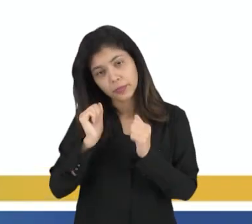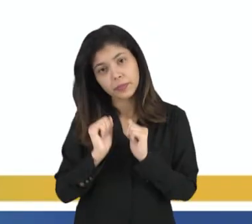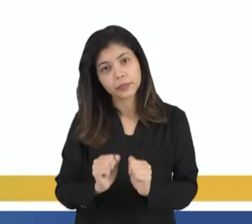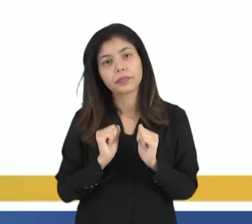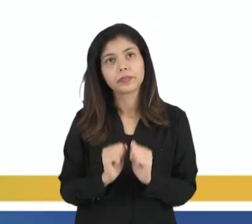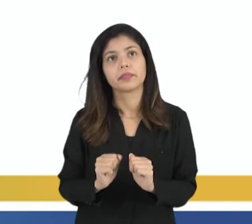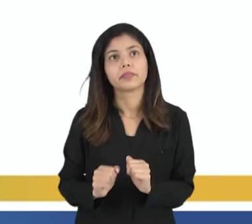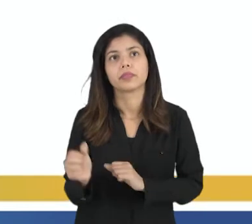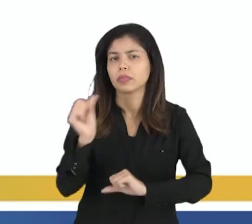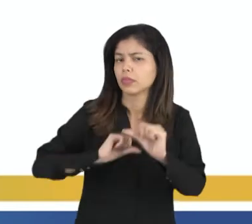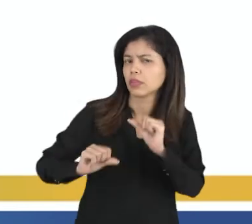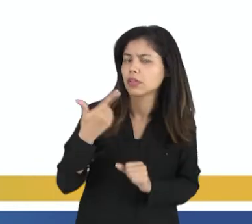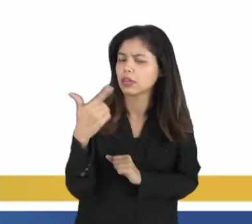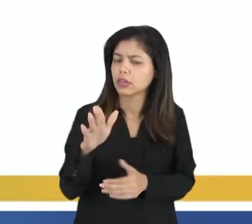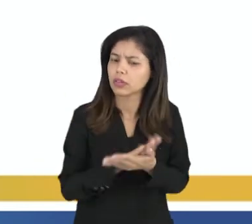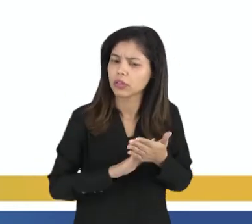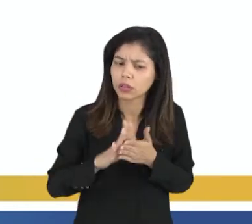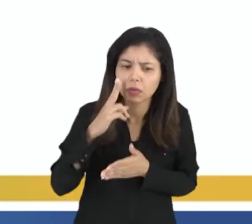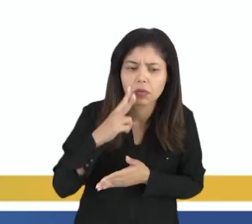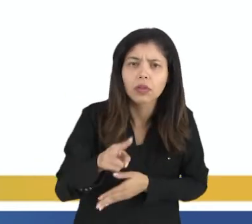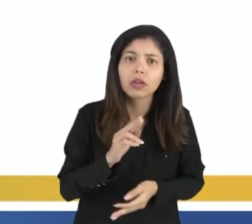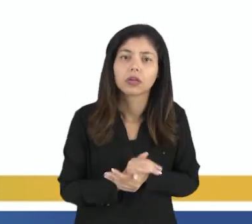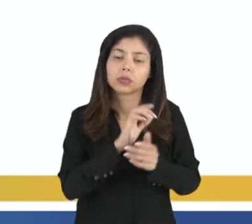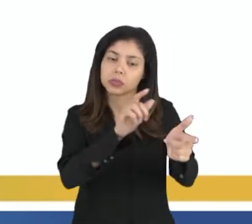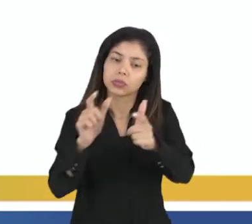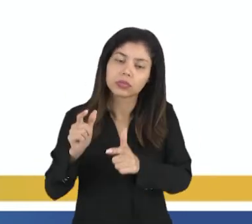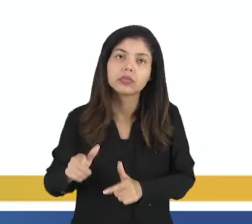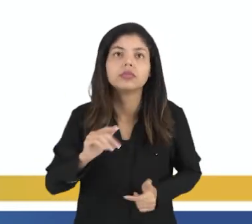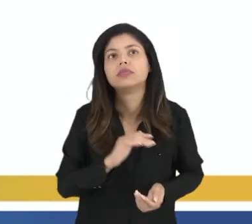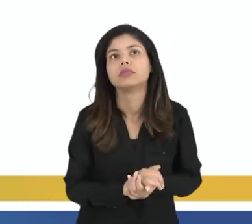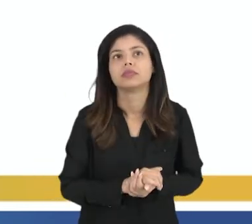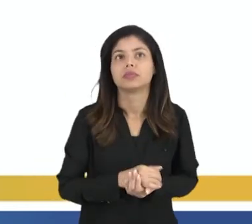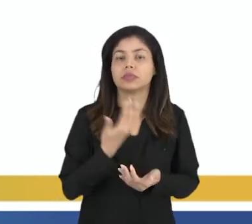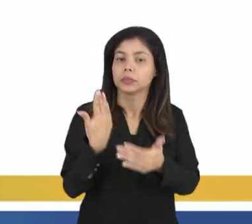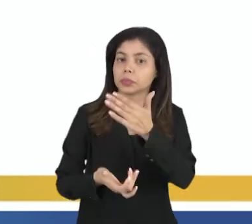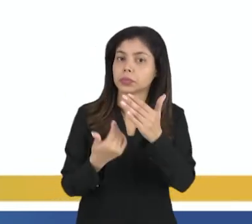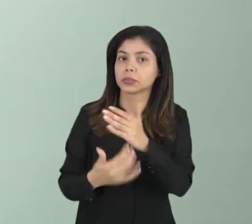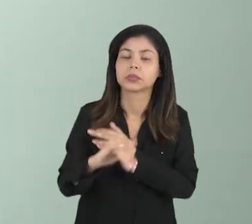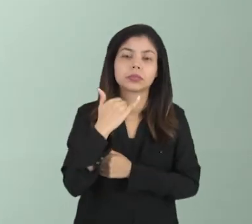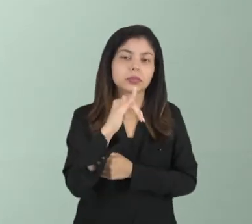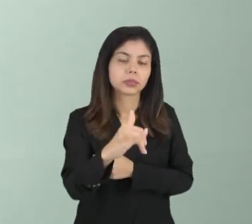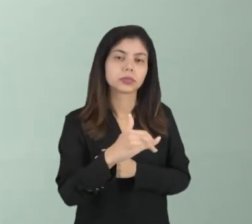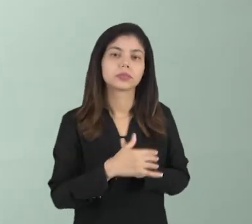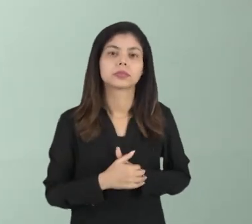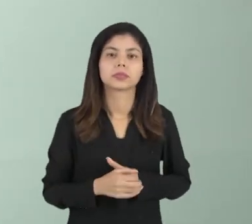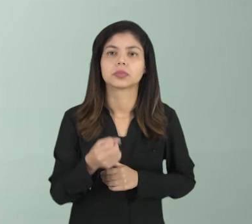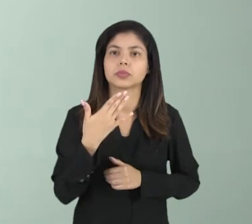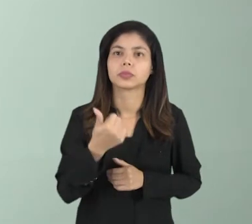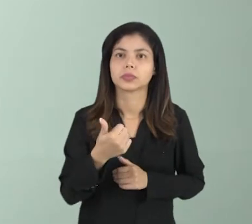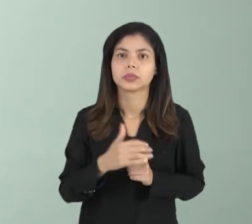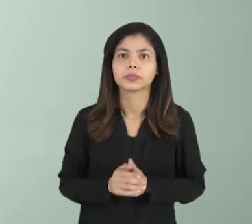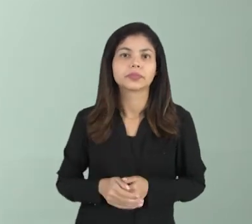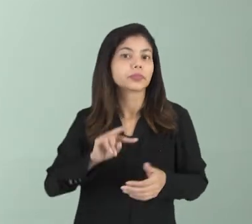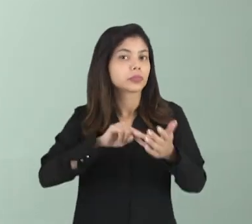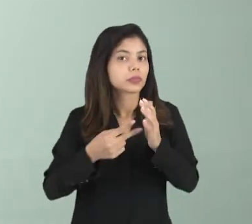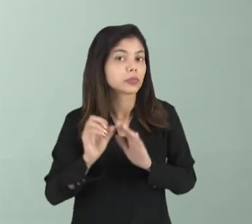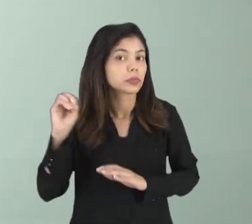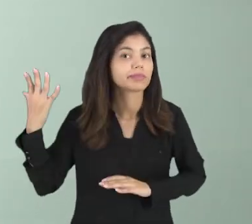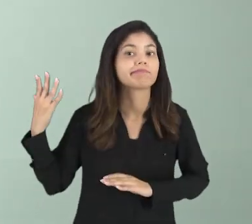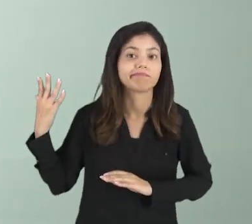ser investido sem deixar nenhum vestígio no ambiente, ou seja, sem perder energia, tá? Isso não